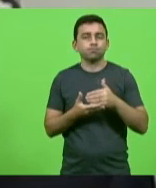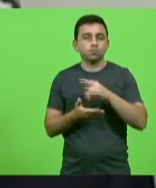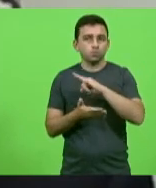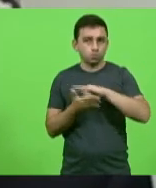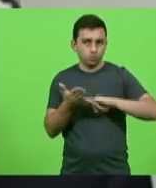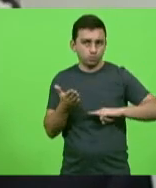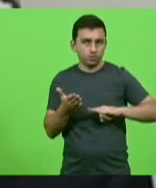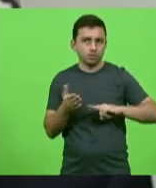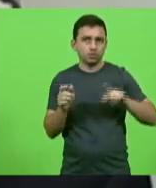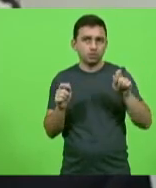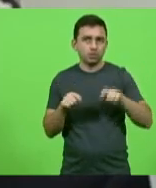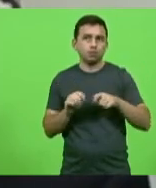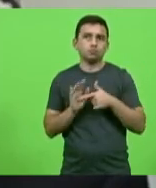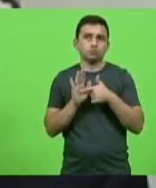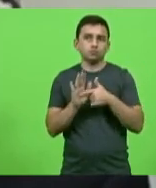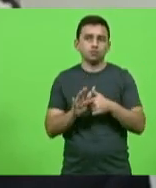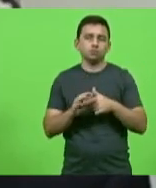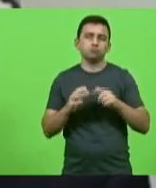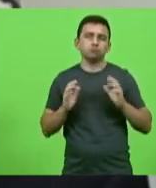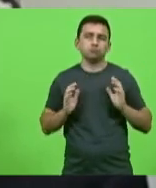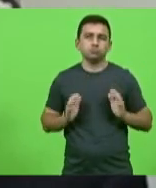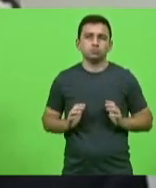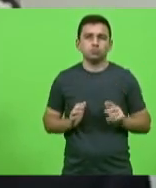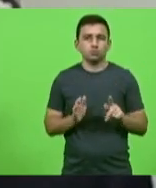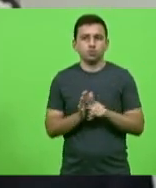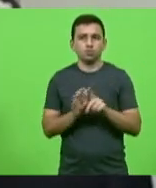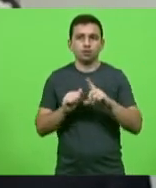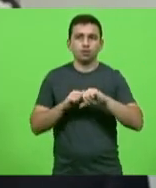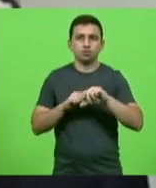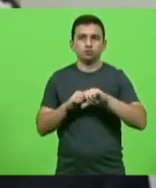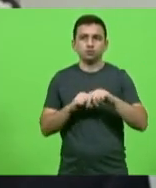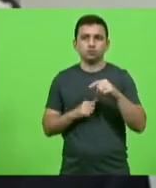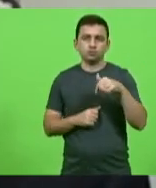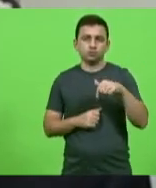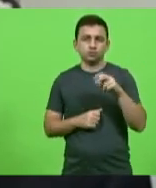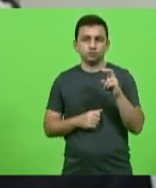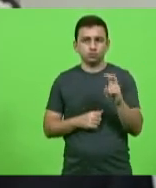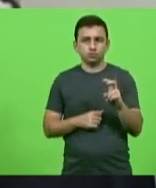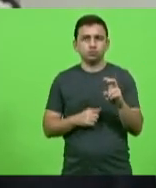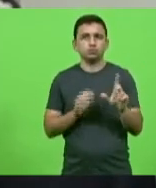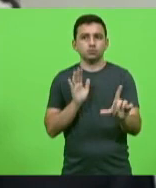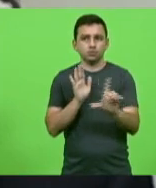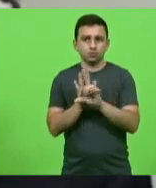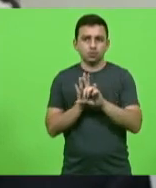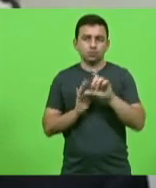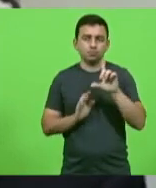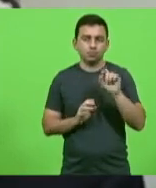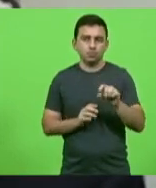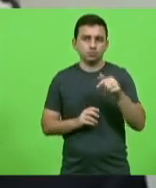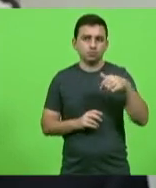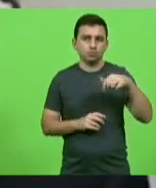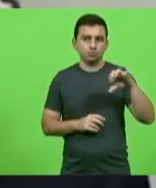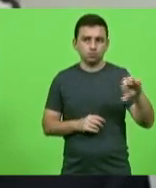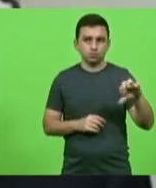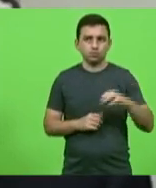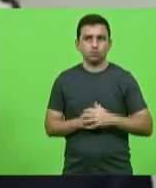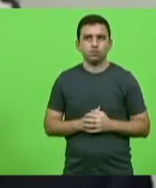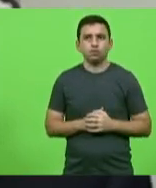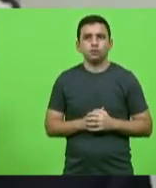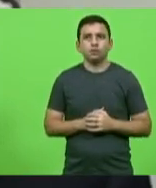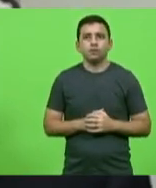comprovasse aí sua condição de cidadão a luz do disposto no artigo 75 também da lei 1.079